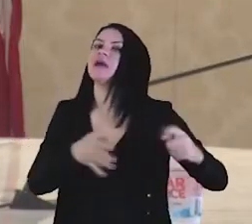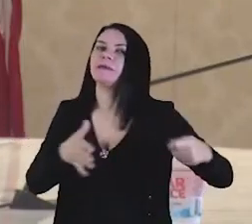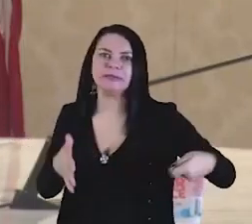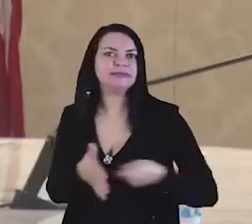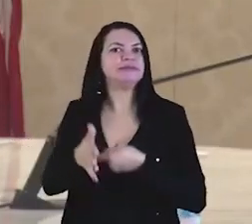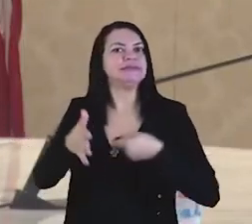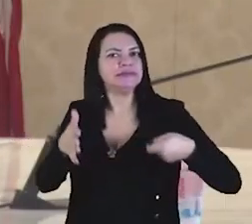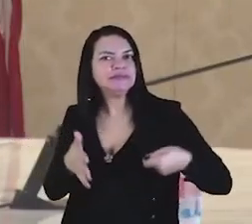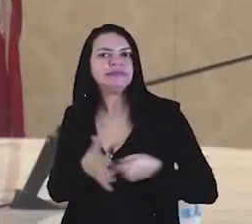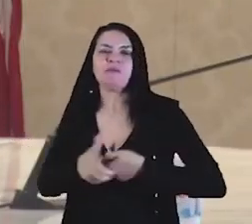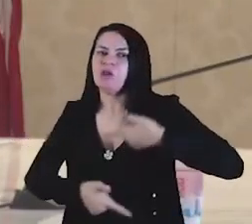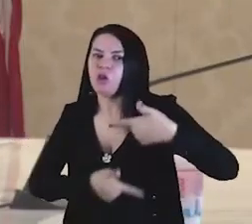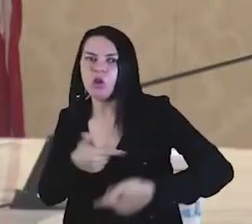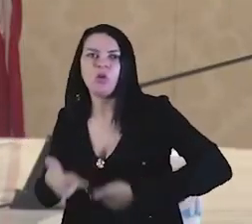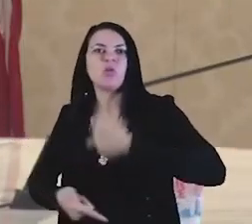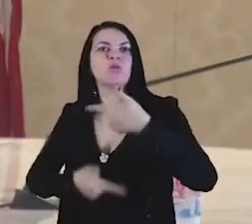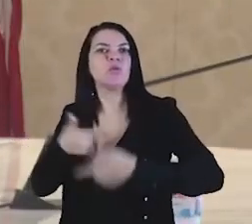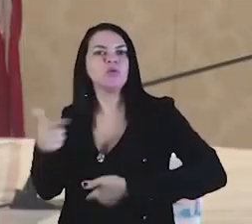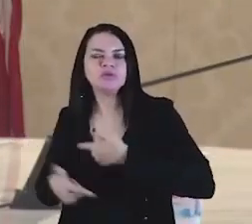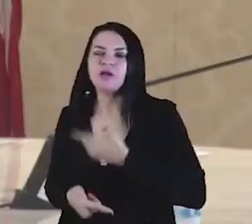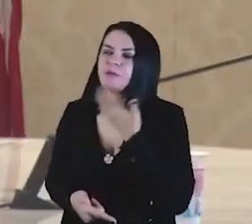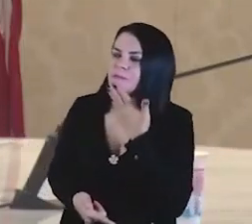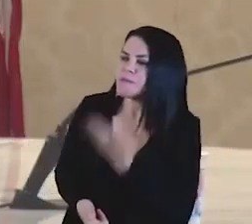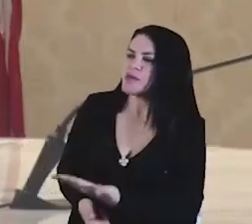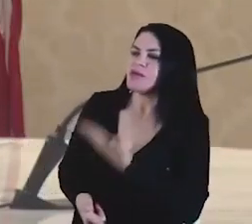insistente lutando para que esses pleitos acontecer